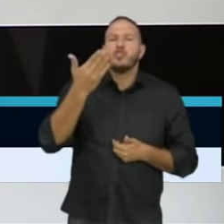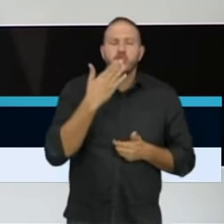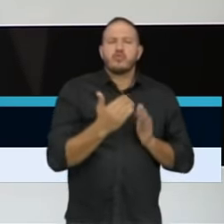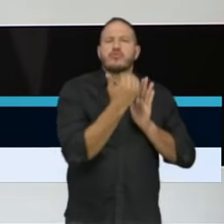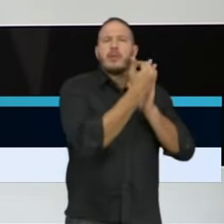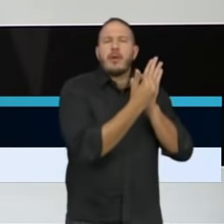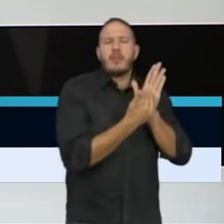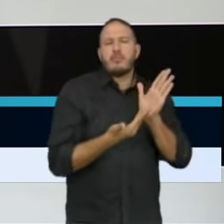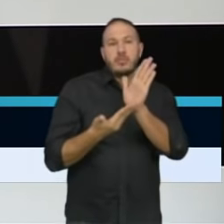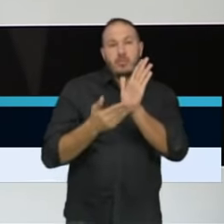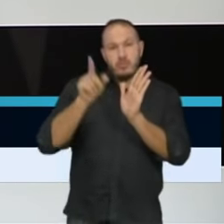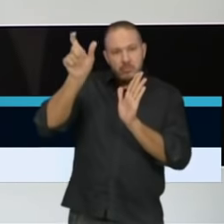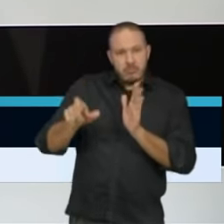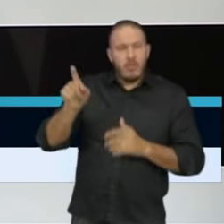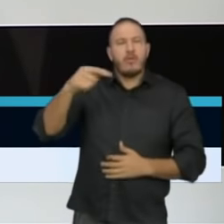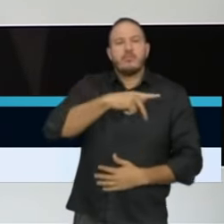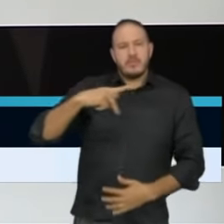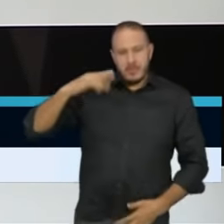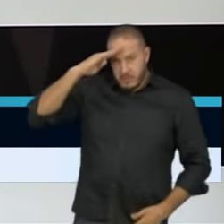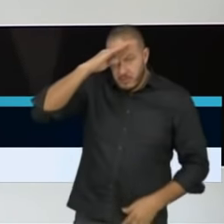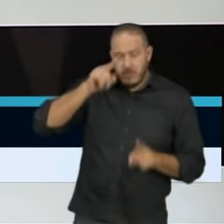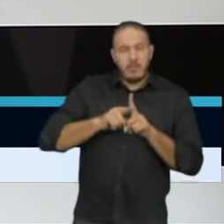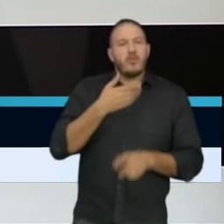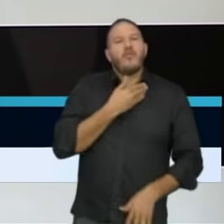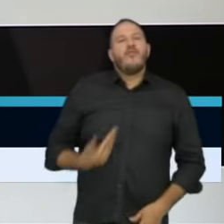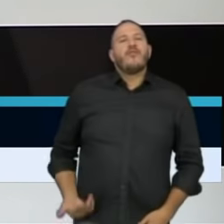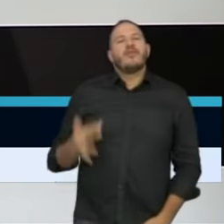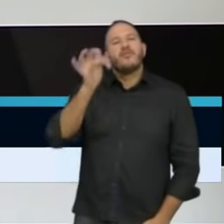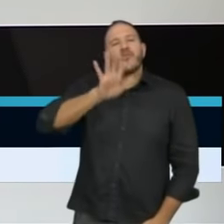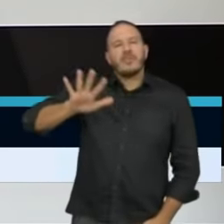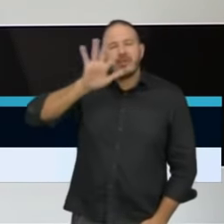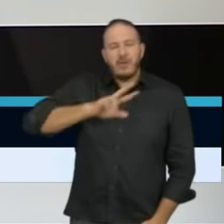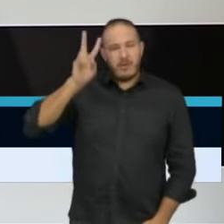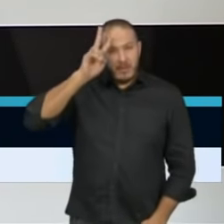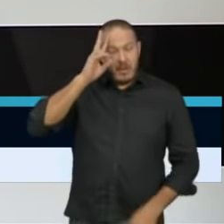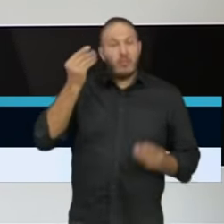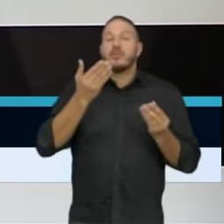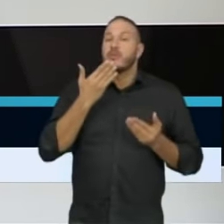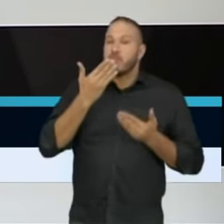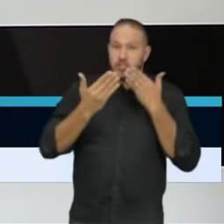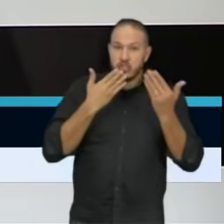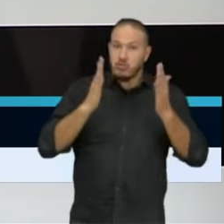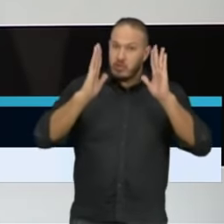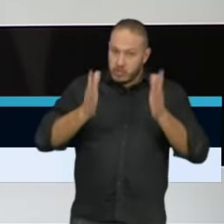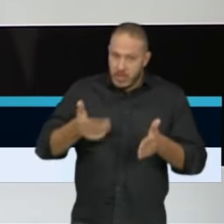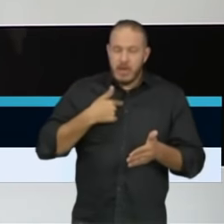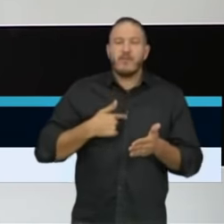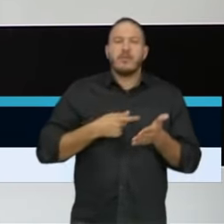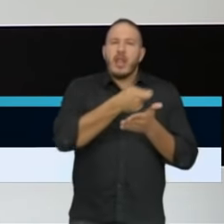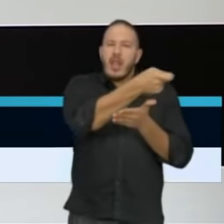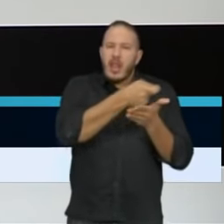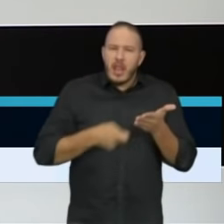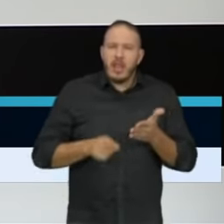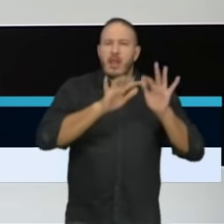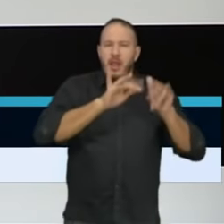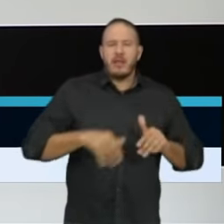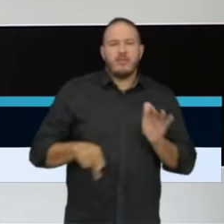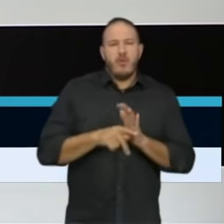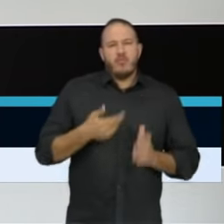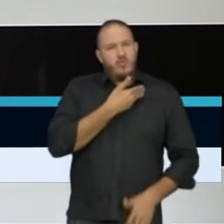presidente da República, ao governo federal, lembrando que muitas dessas solicitações já foram expressas na carta dos